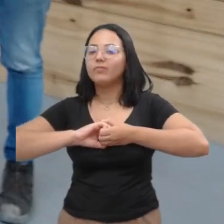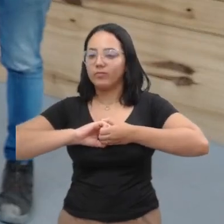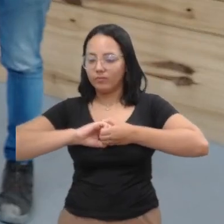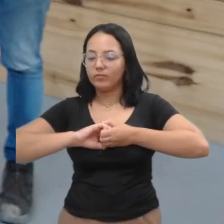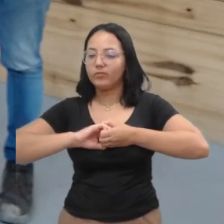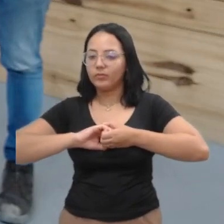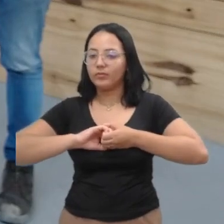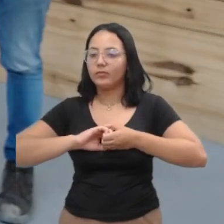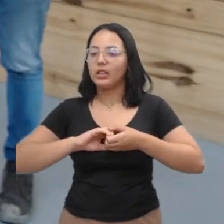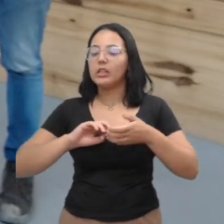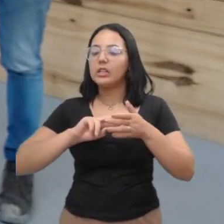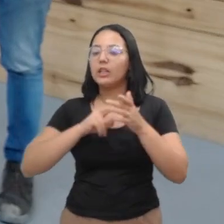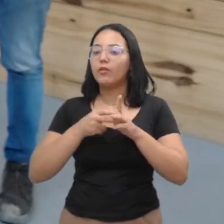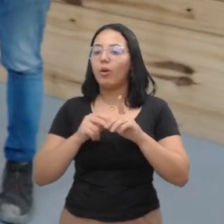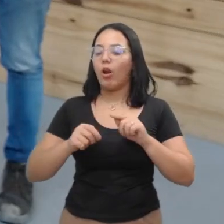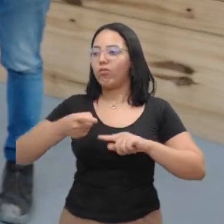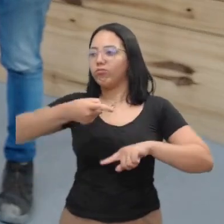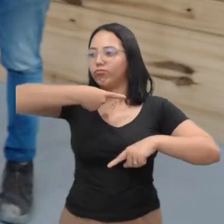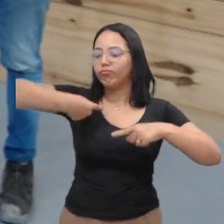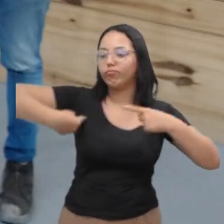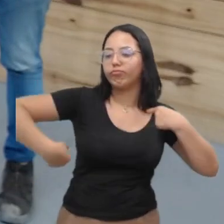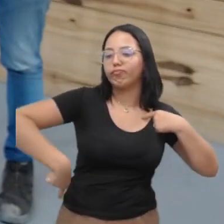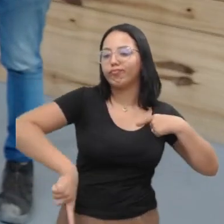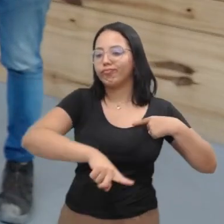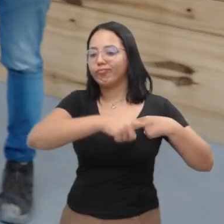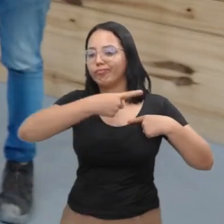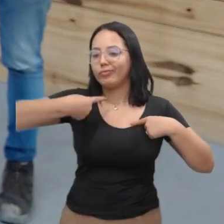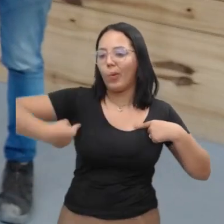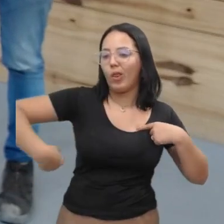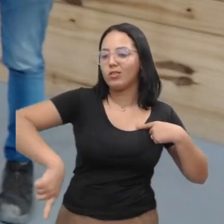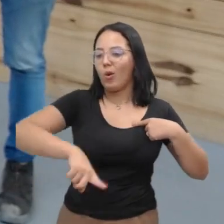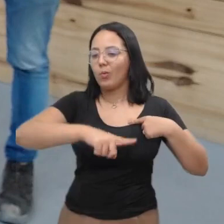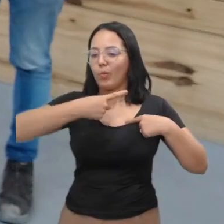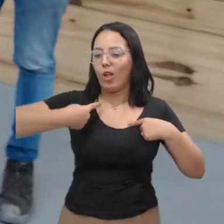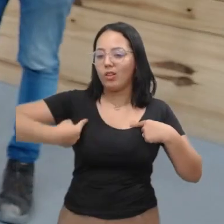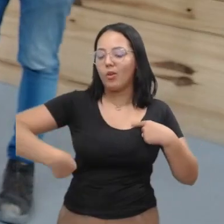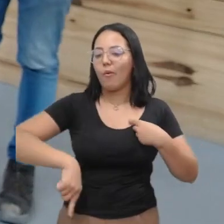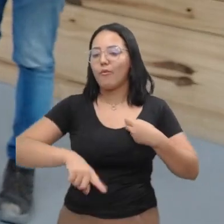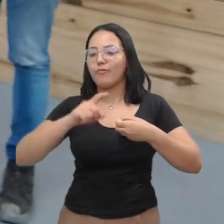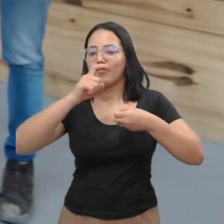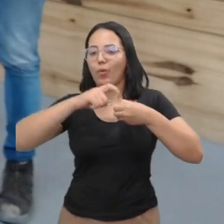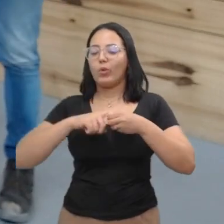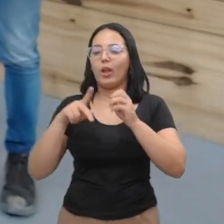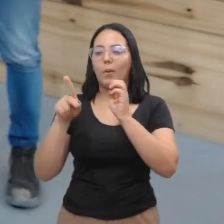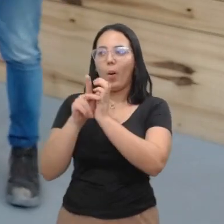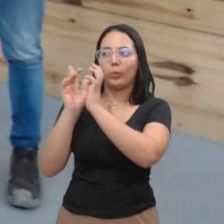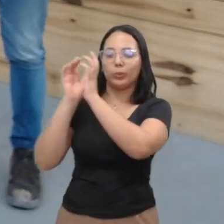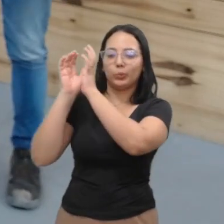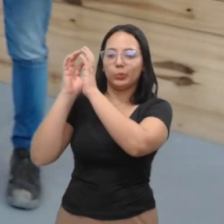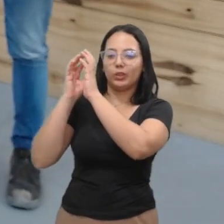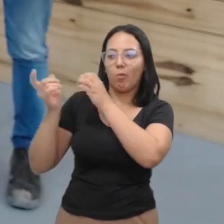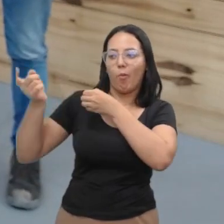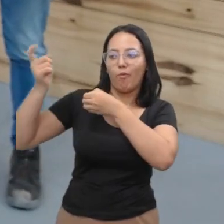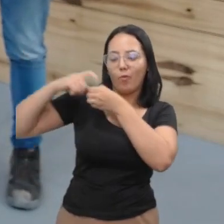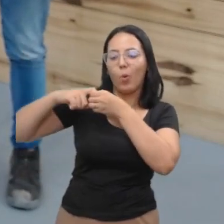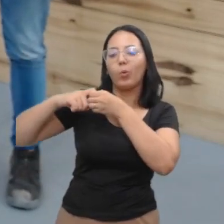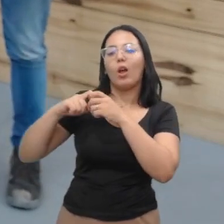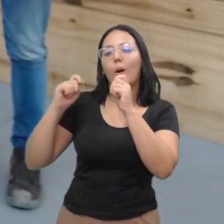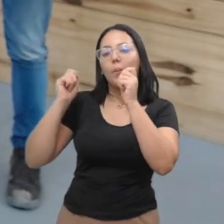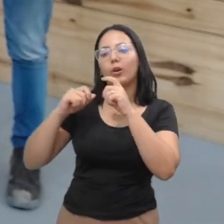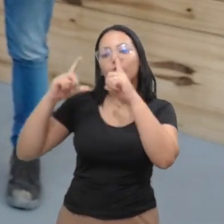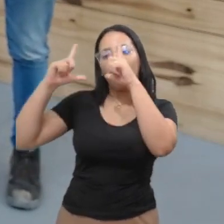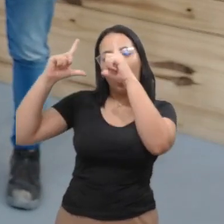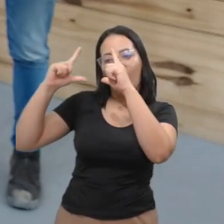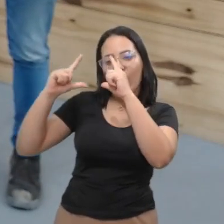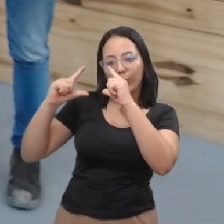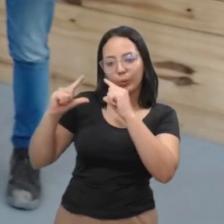a circulação vai voltar aí ao cérebro, e isso aí vai reduzir a sensação